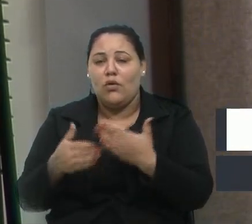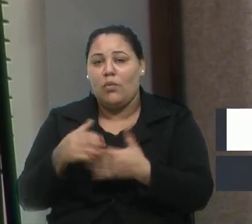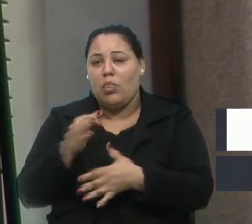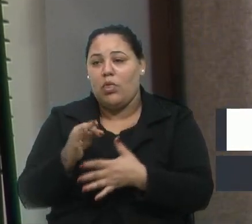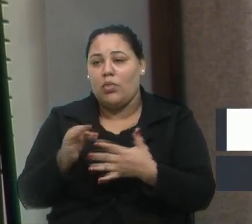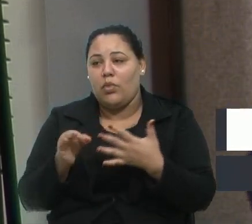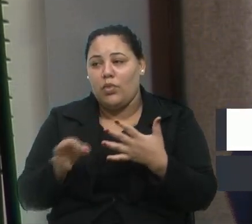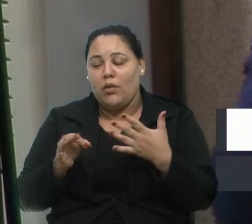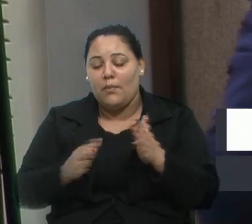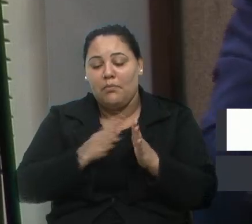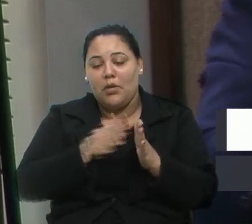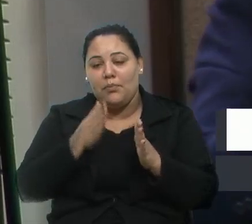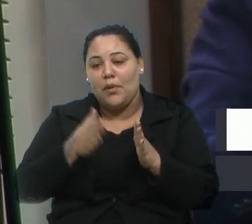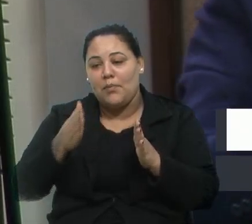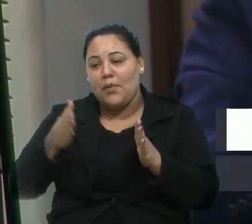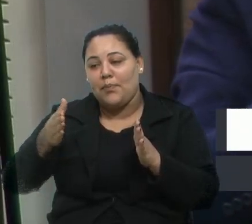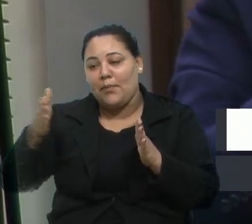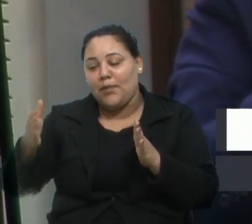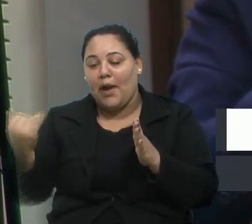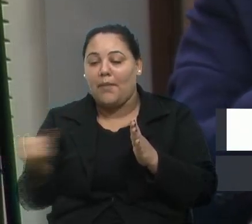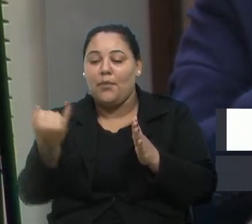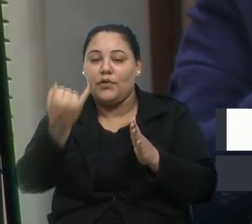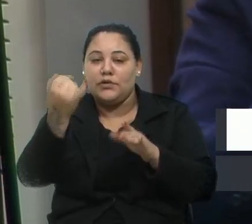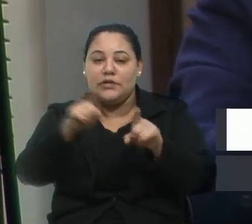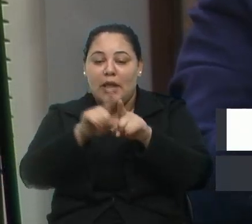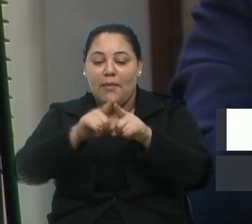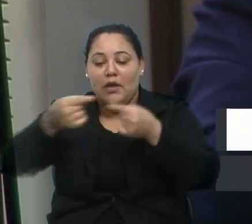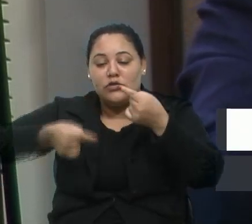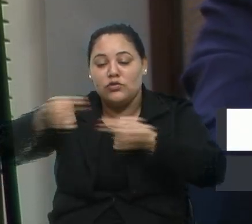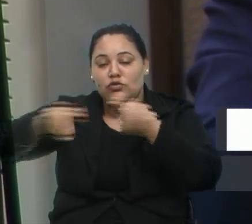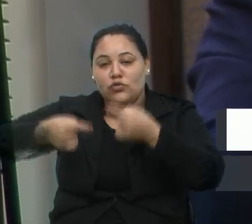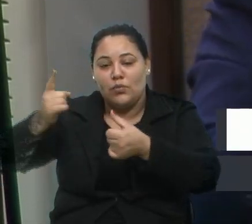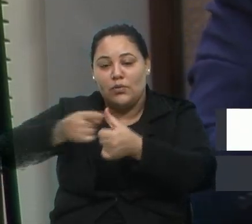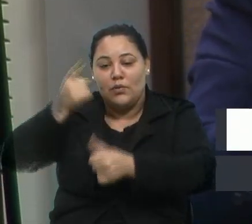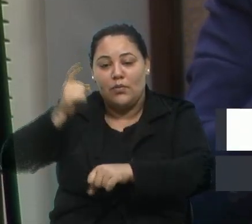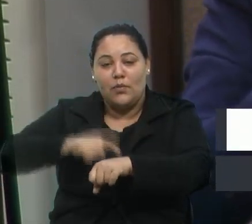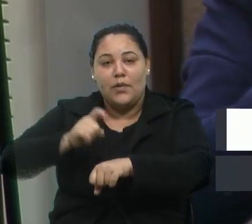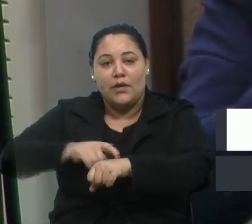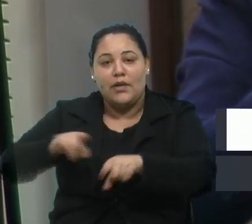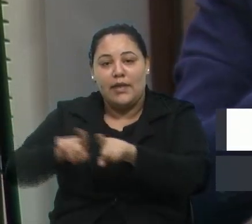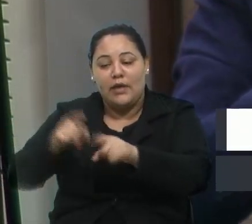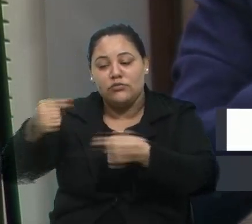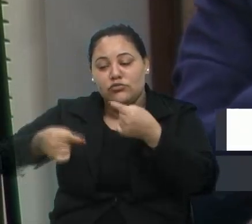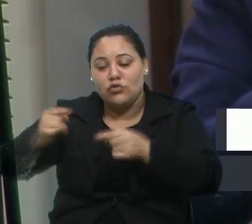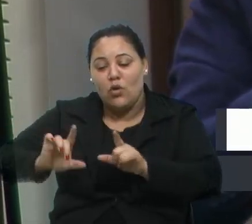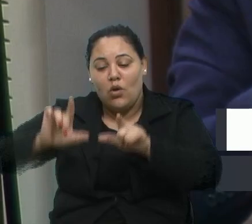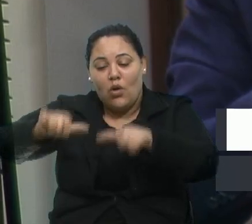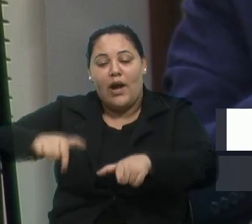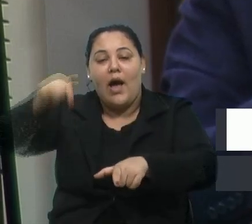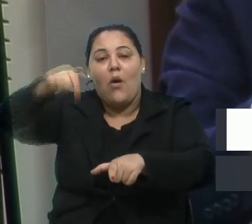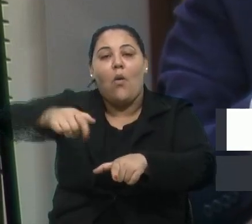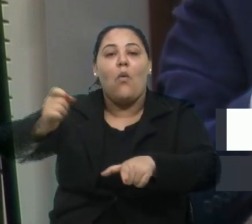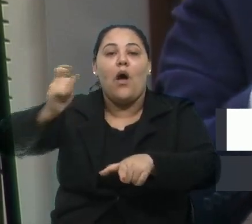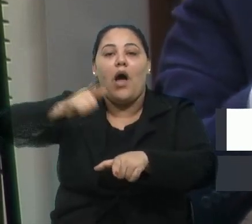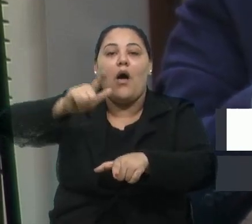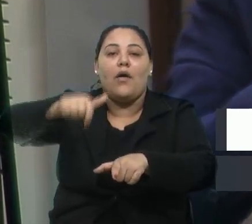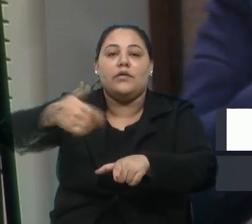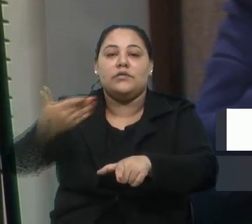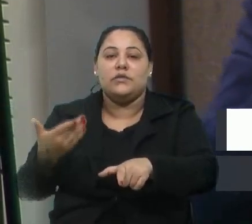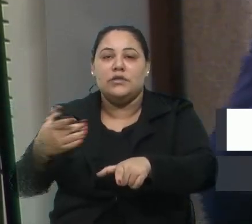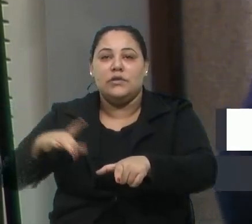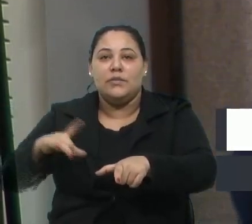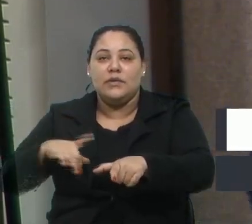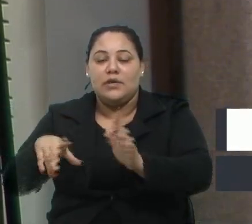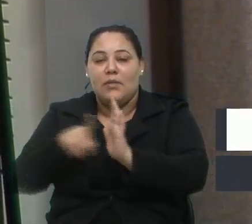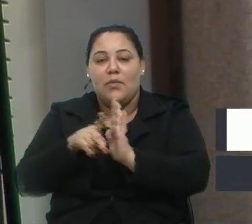cronologia, a importância, né, se discutiu até no primeiro momento onde seriam os locais, se ia ser na